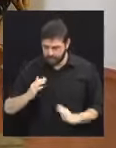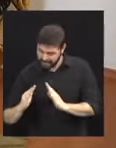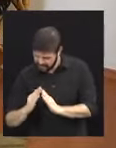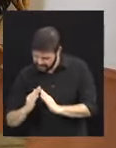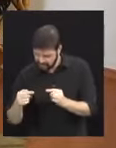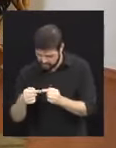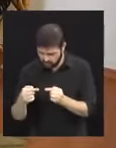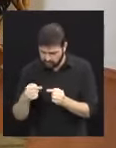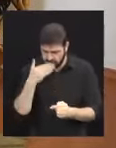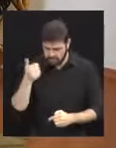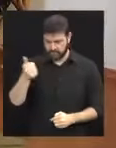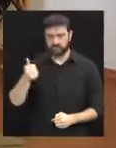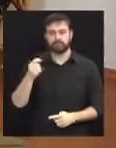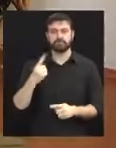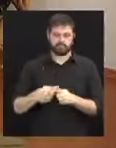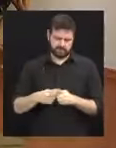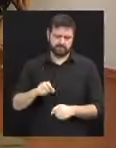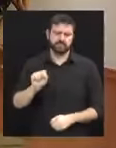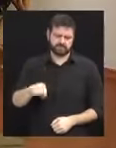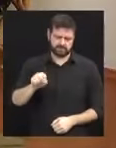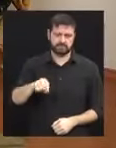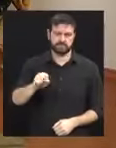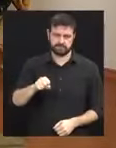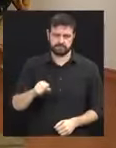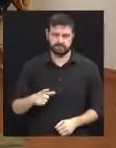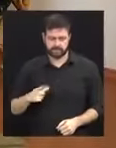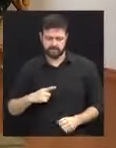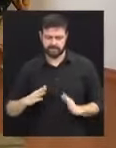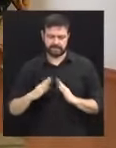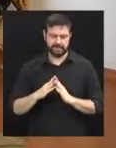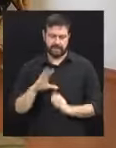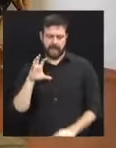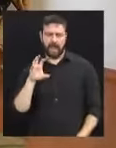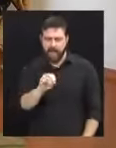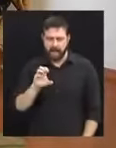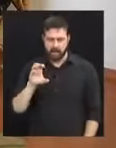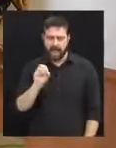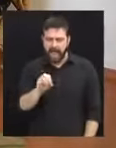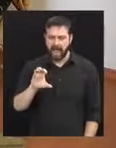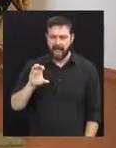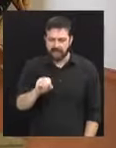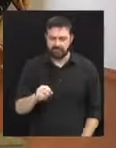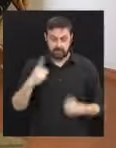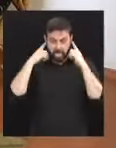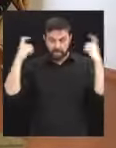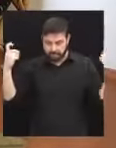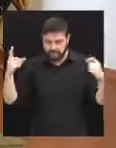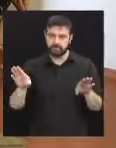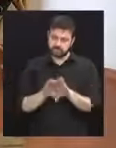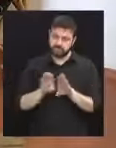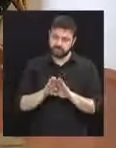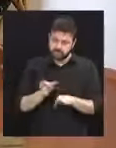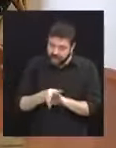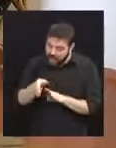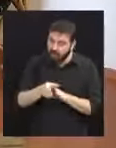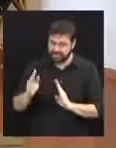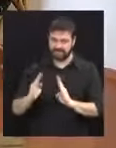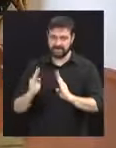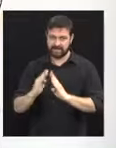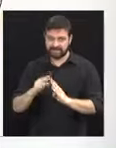Ah, sim. Até por conta de, né, uma hora ele vai latir, né? Então a gente indica assim, mas dependendo